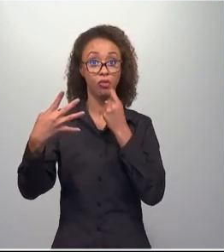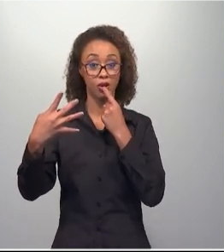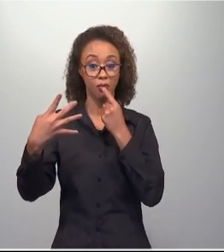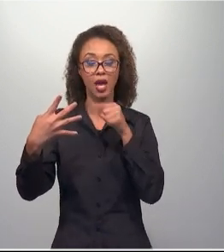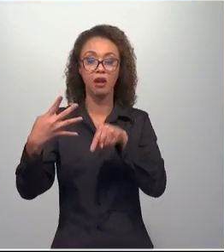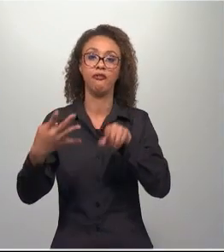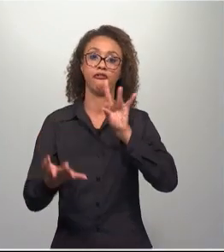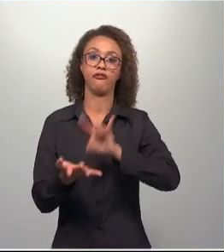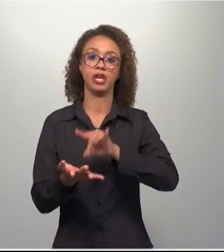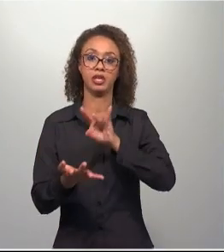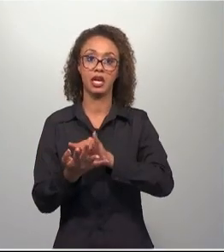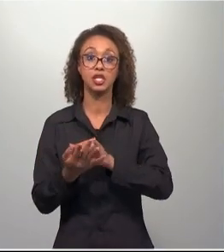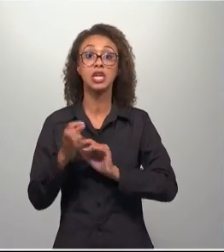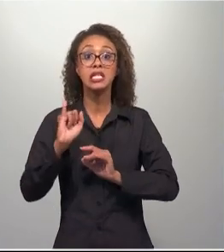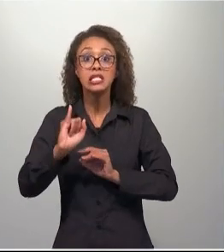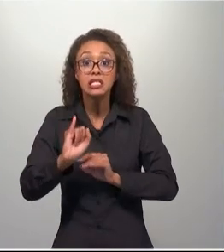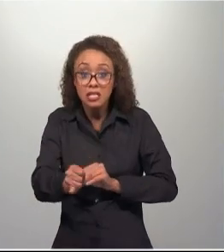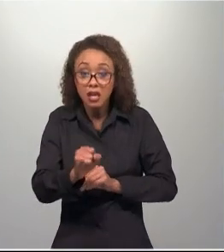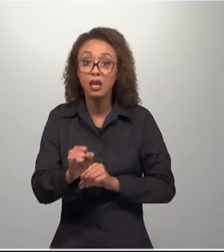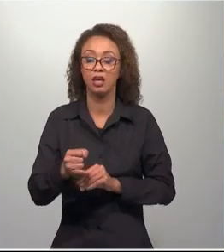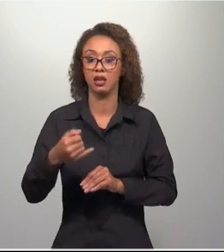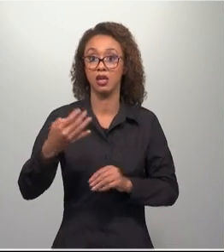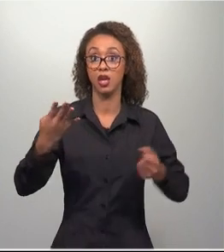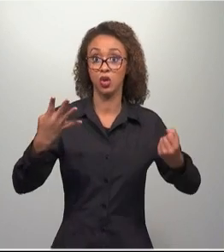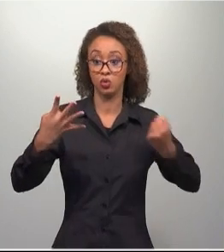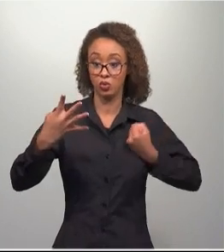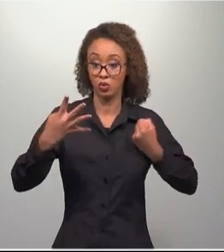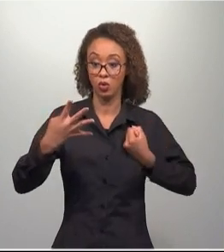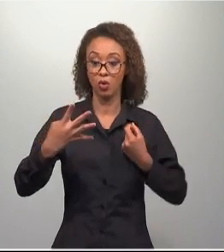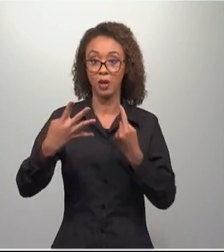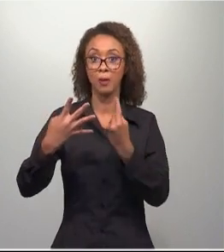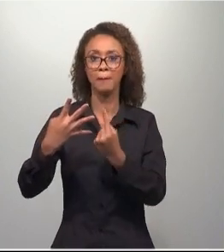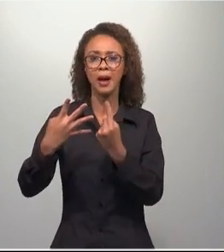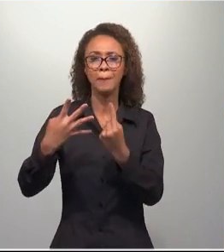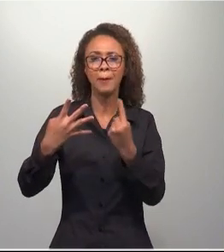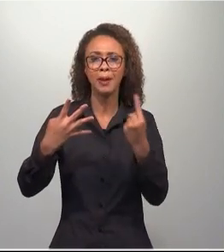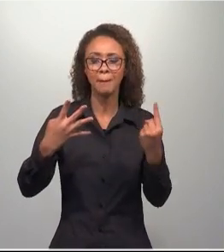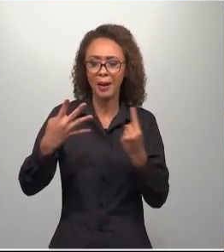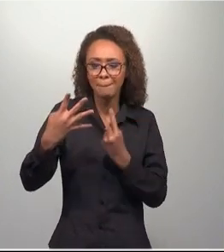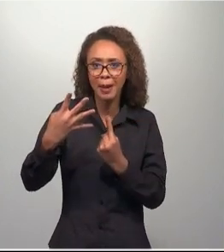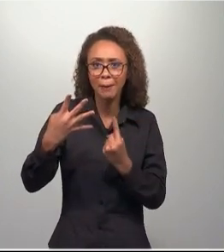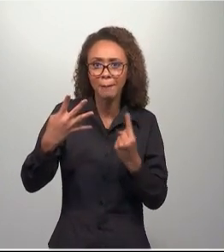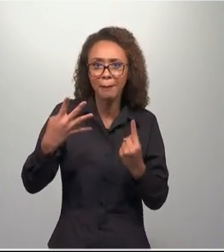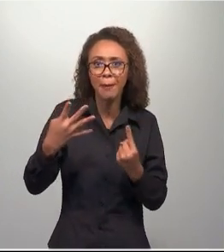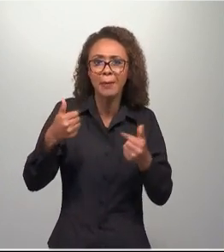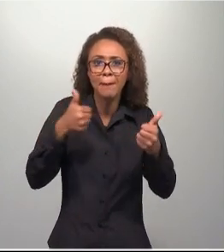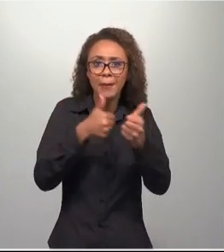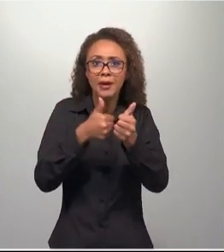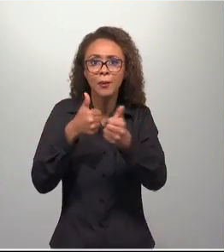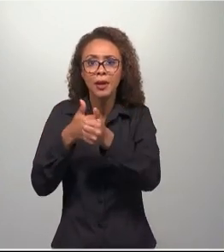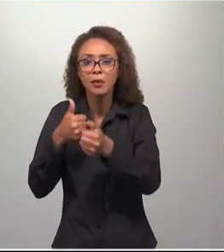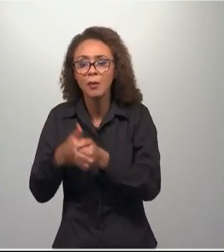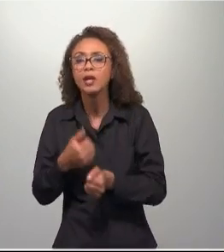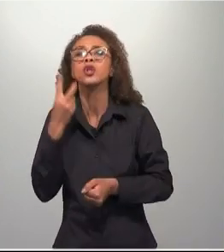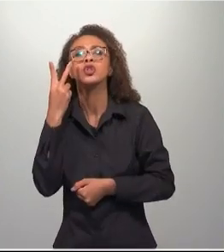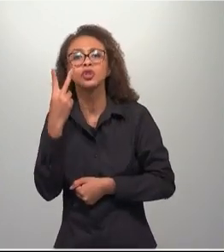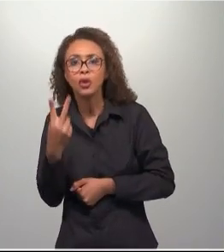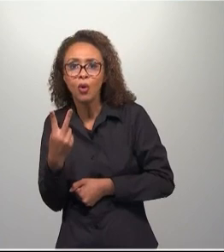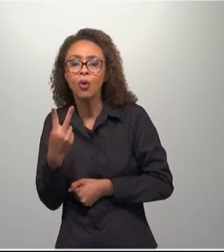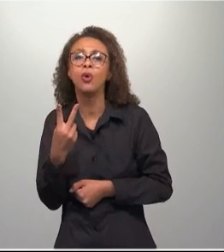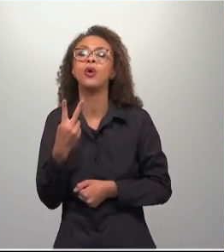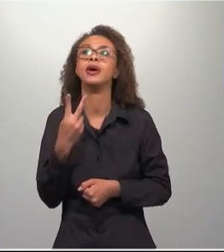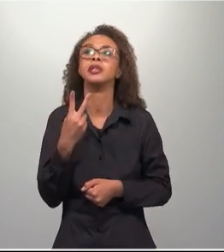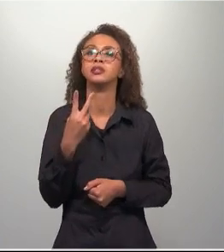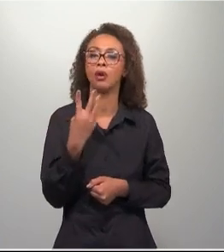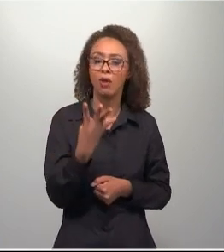vizinhos em números que sejam potência de 2 248 1632